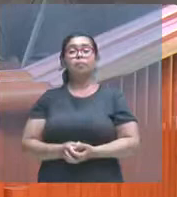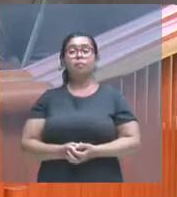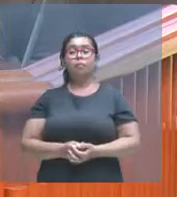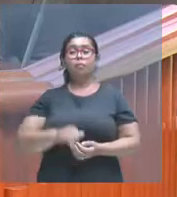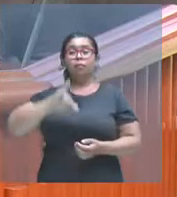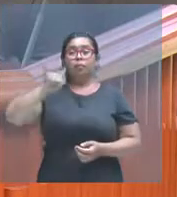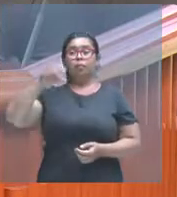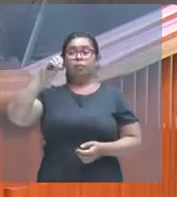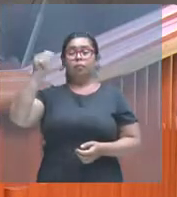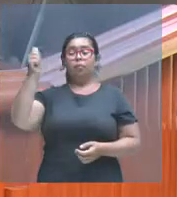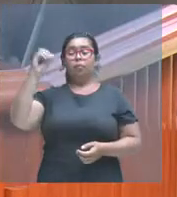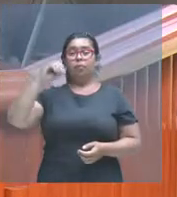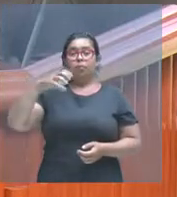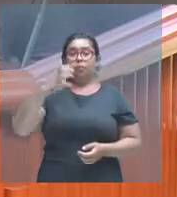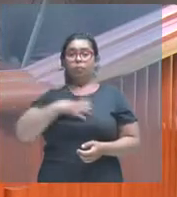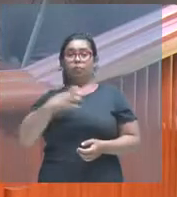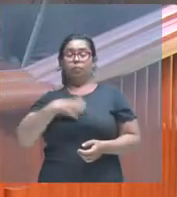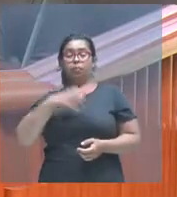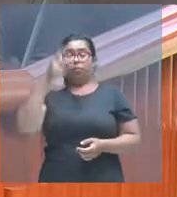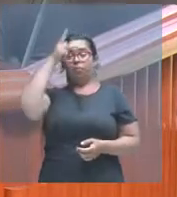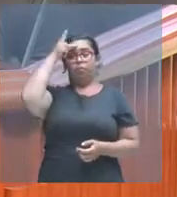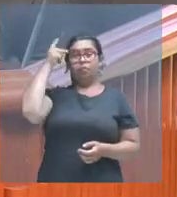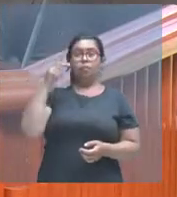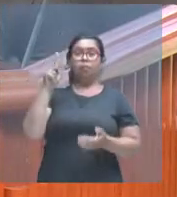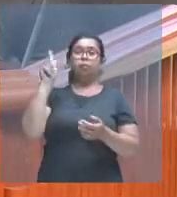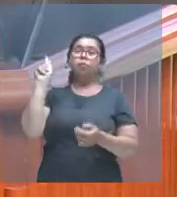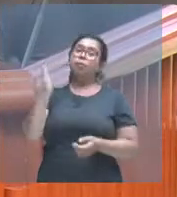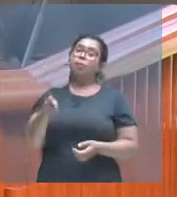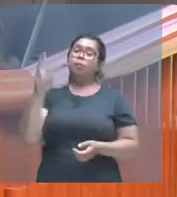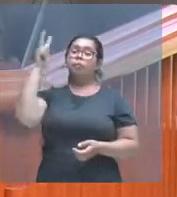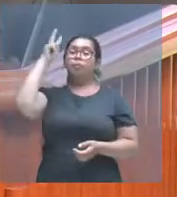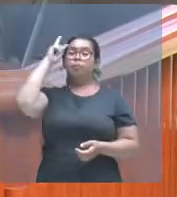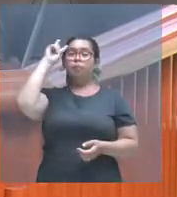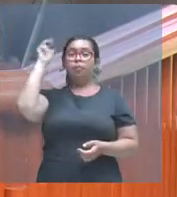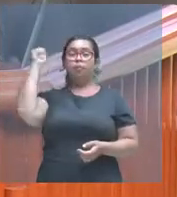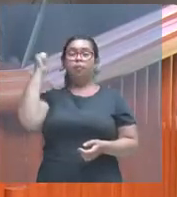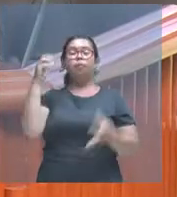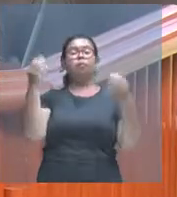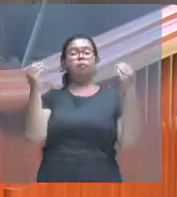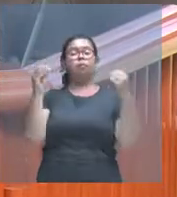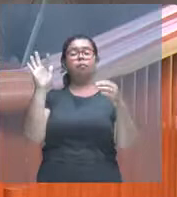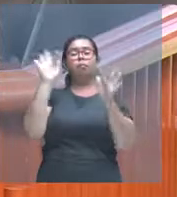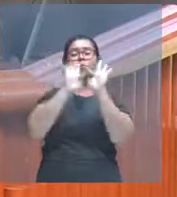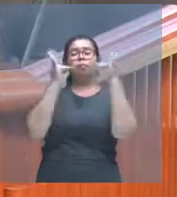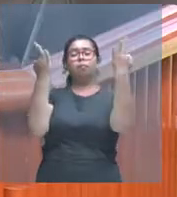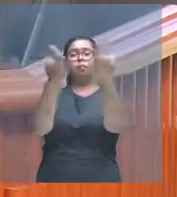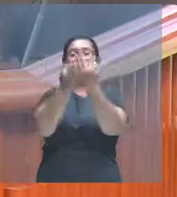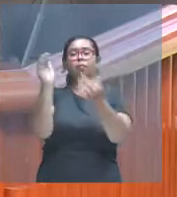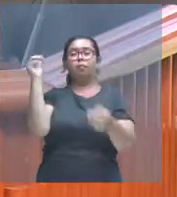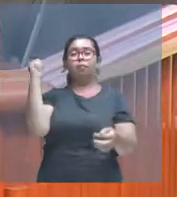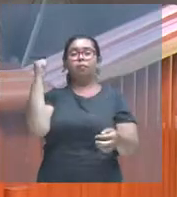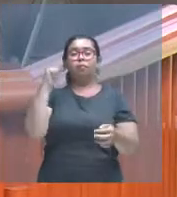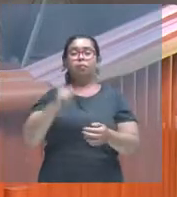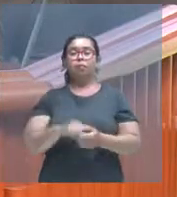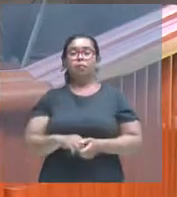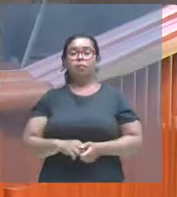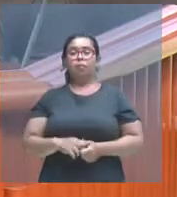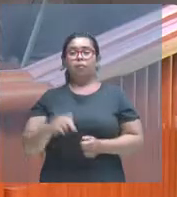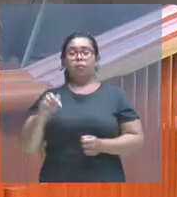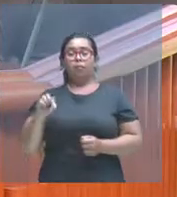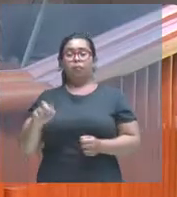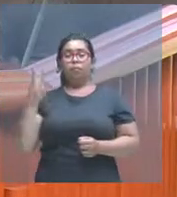Baiano pertence à história de Assis e à de muitas famílias assisenses. Esse breve